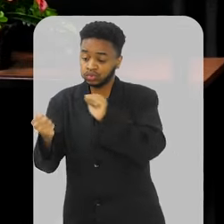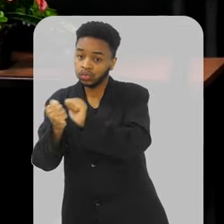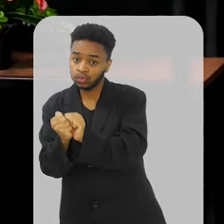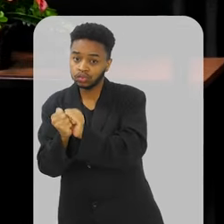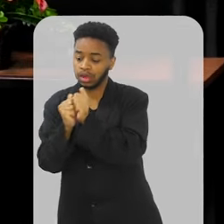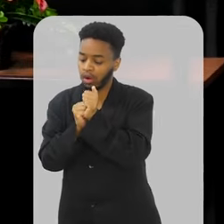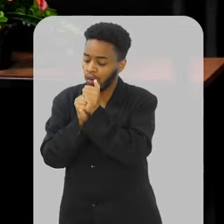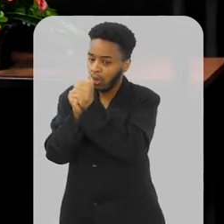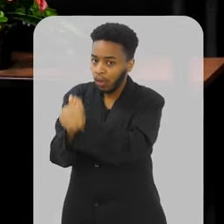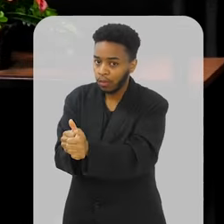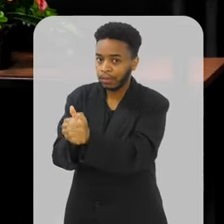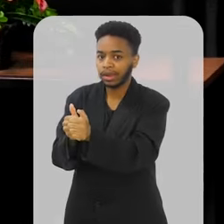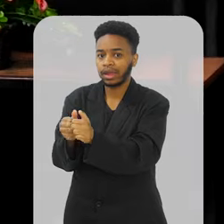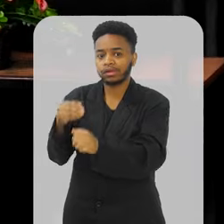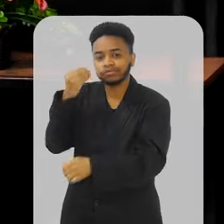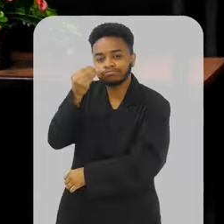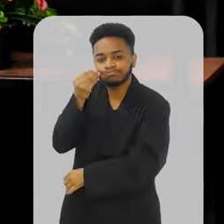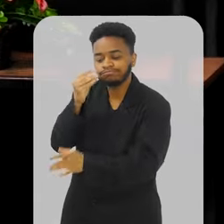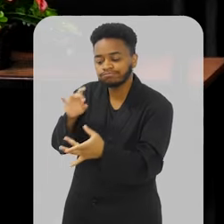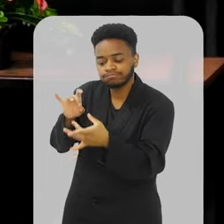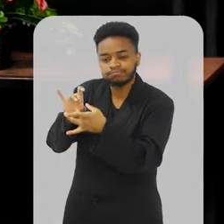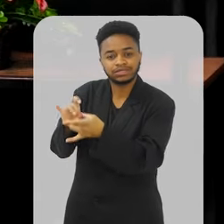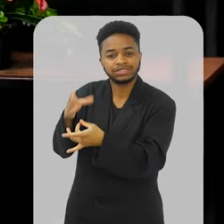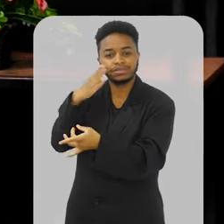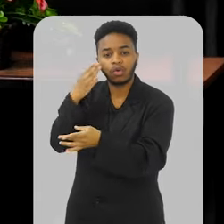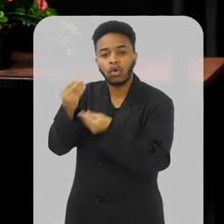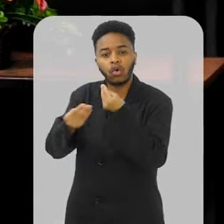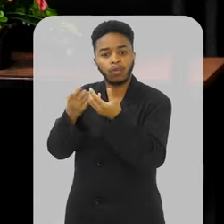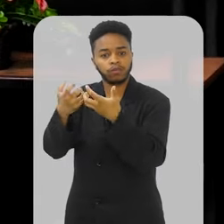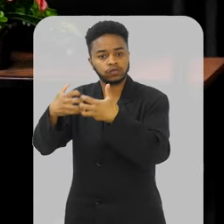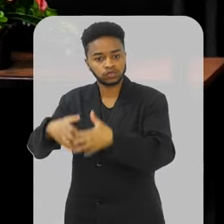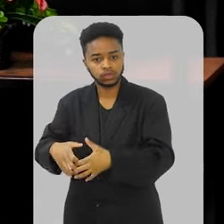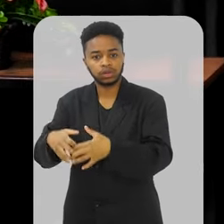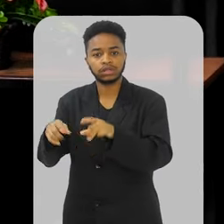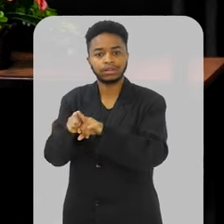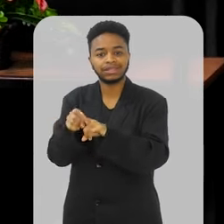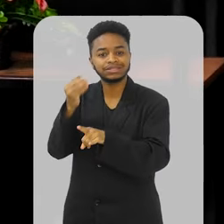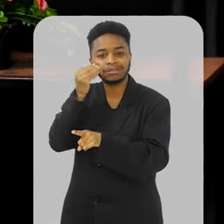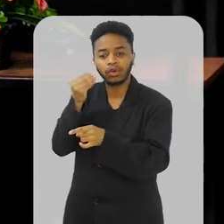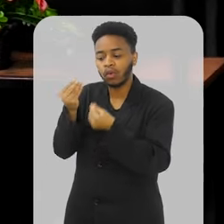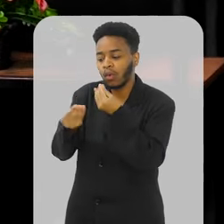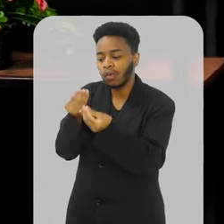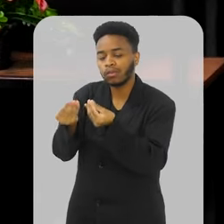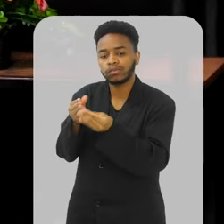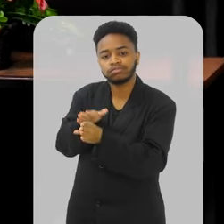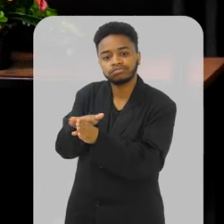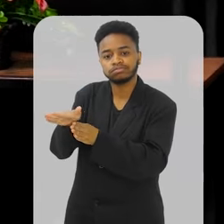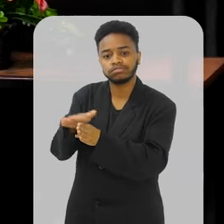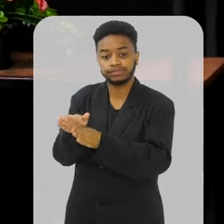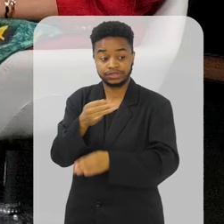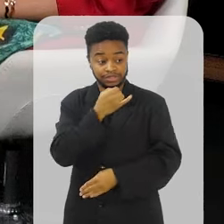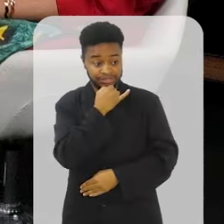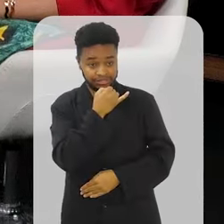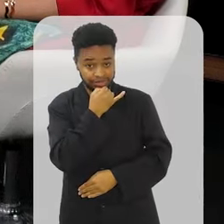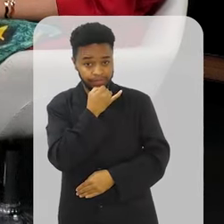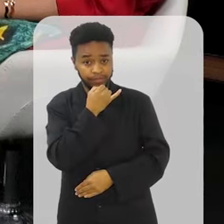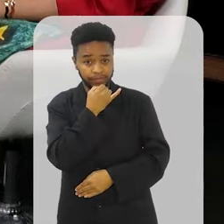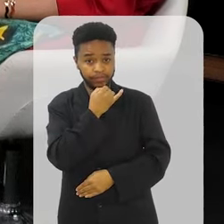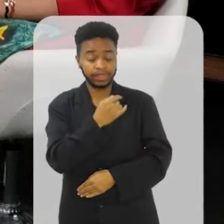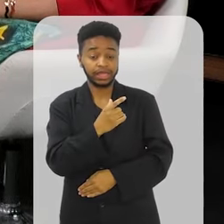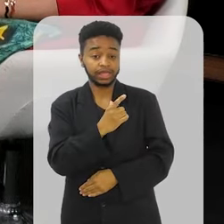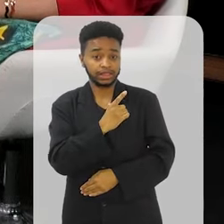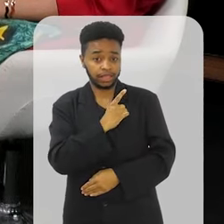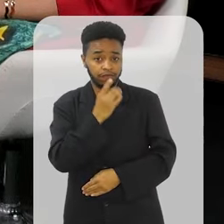junto acompanhando vivenciando essa realidade para poder saber como orientar um exemplo tiveram